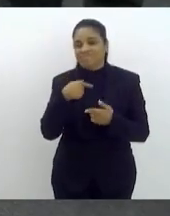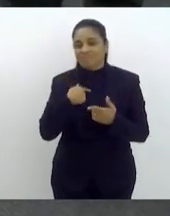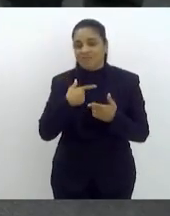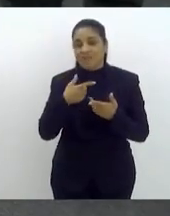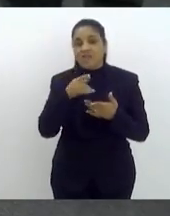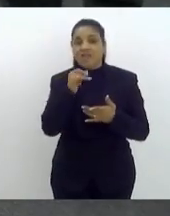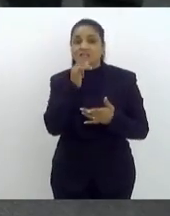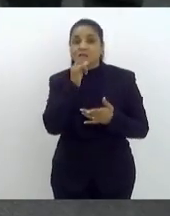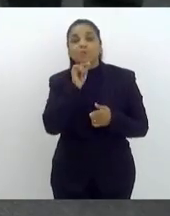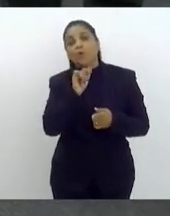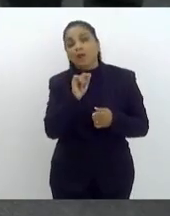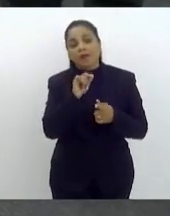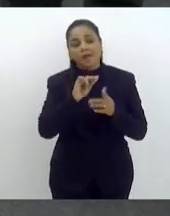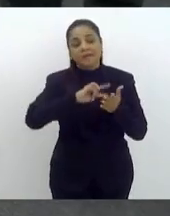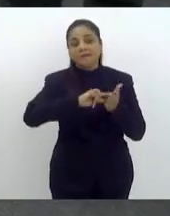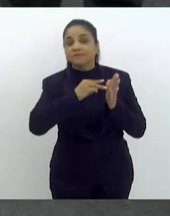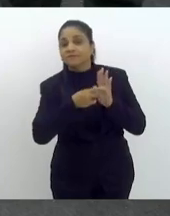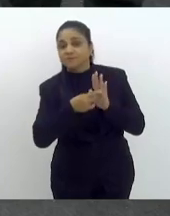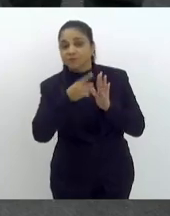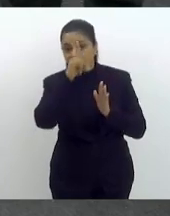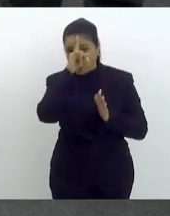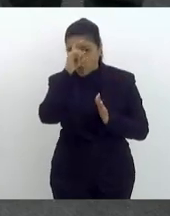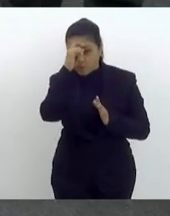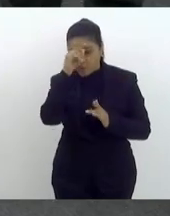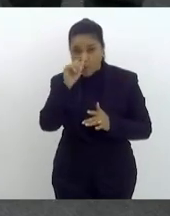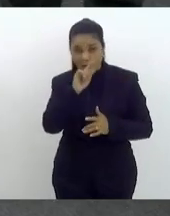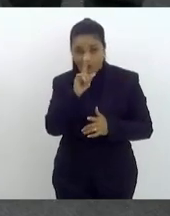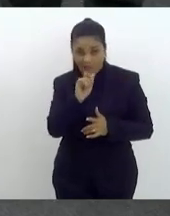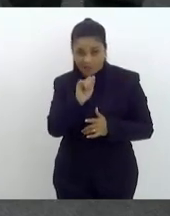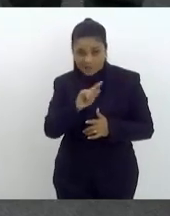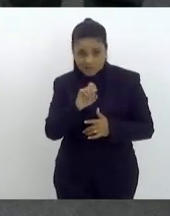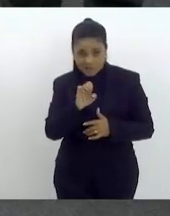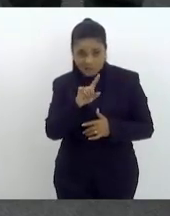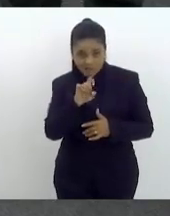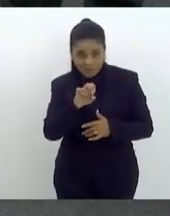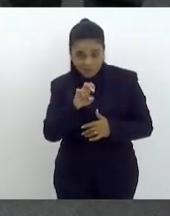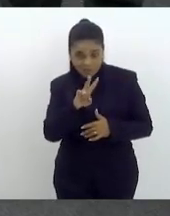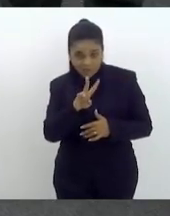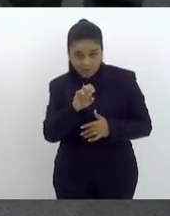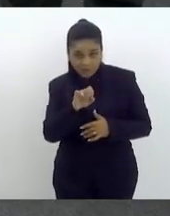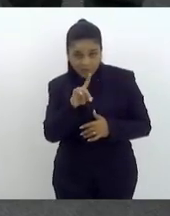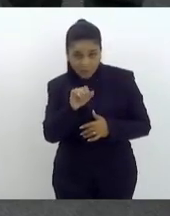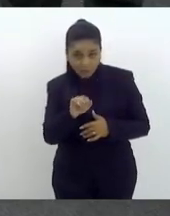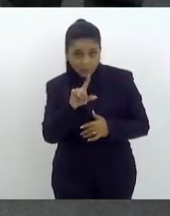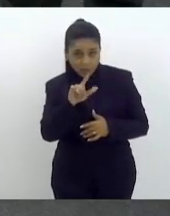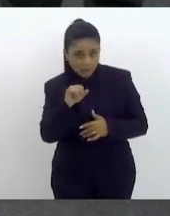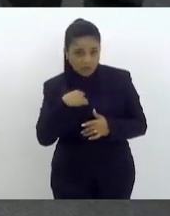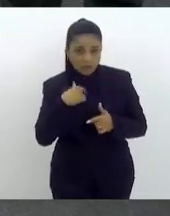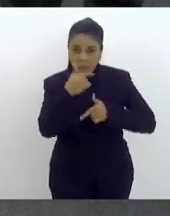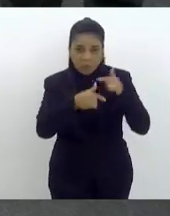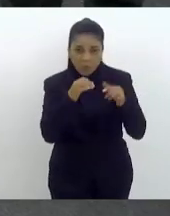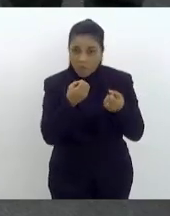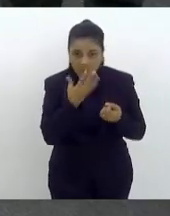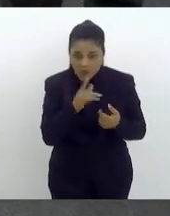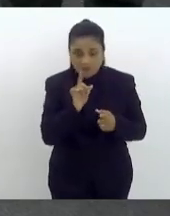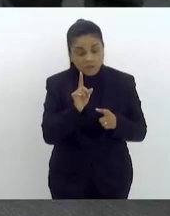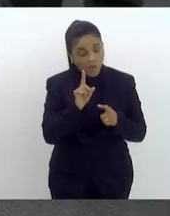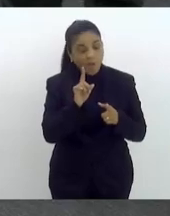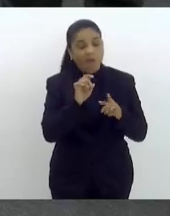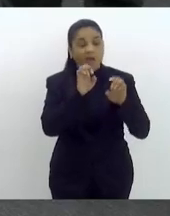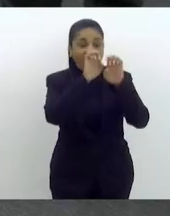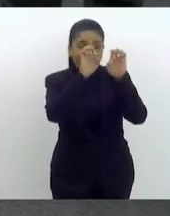Azevedo Lima deixou de ser fazer o seu trabalho não significa que o pré-natal na estrutura